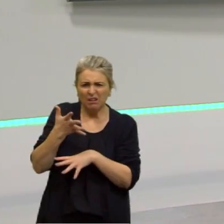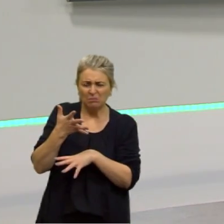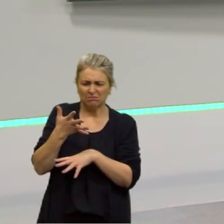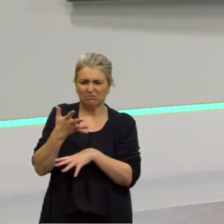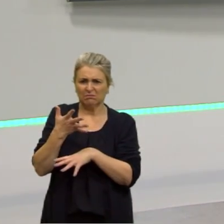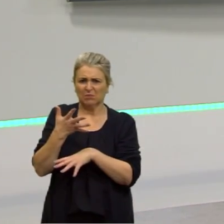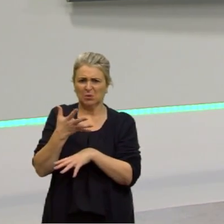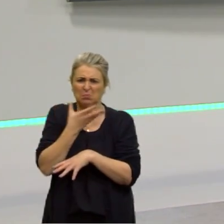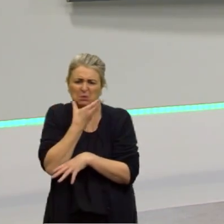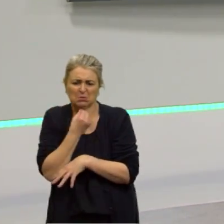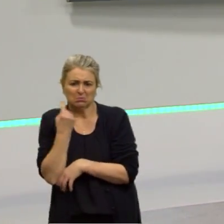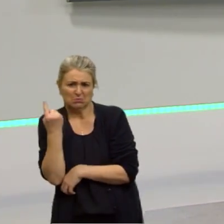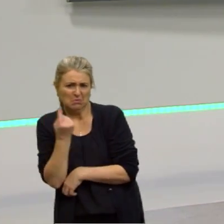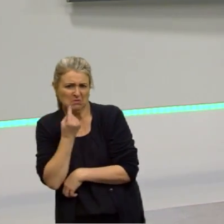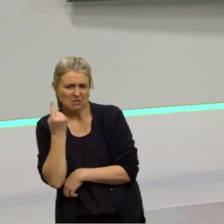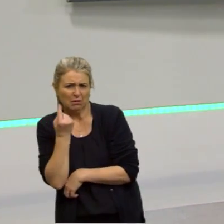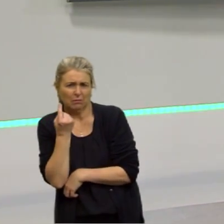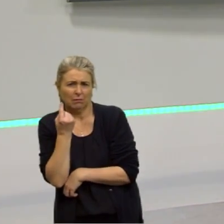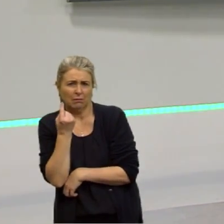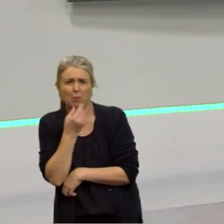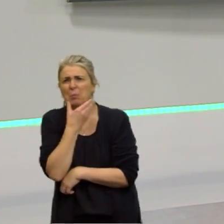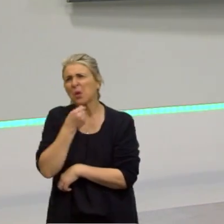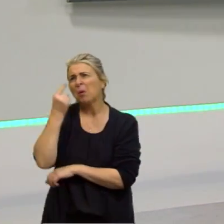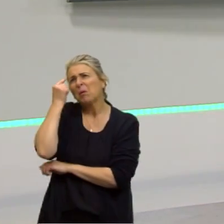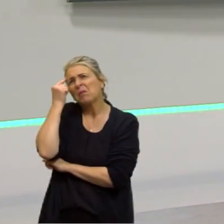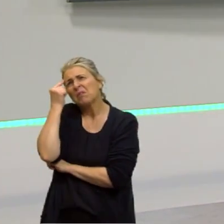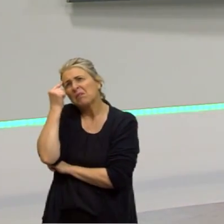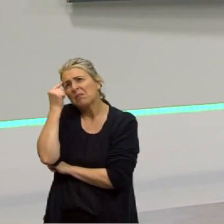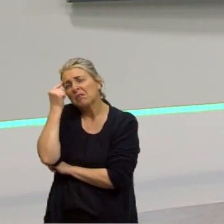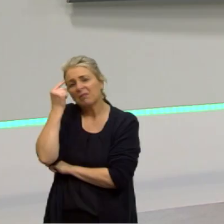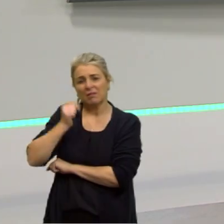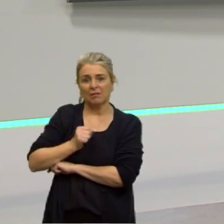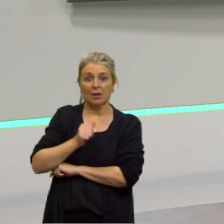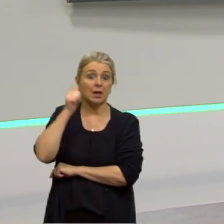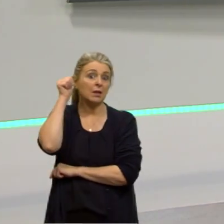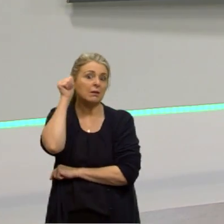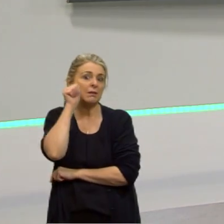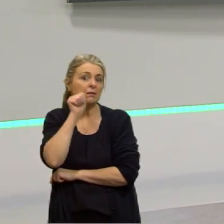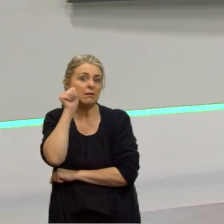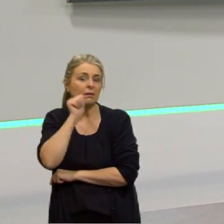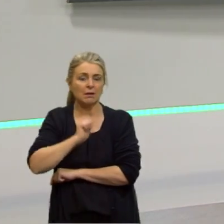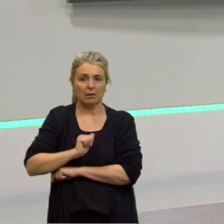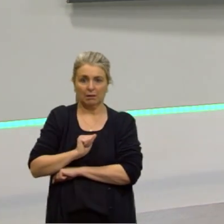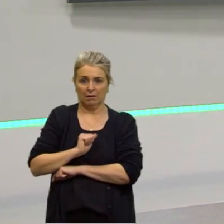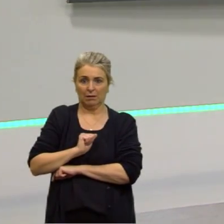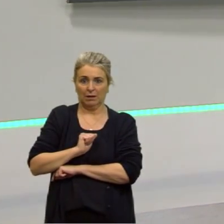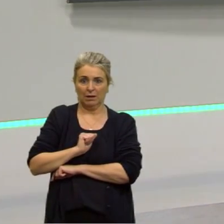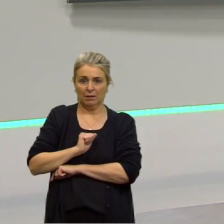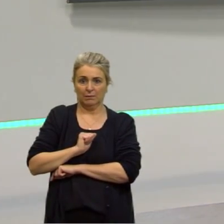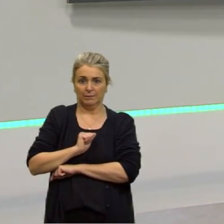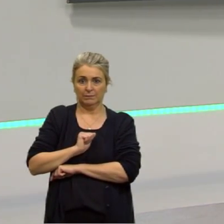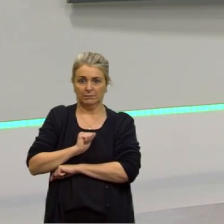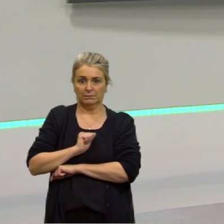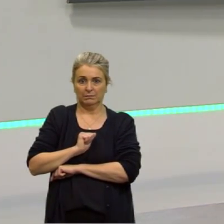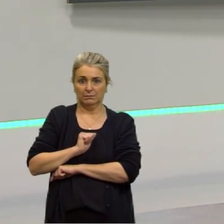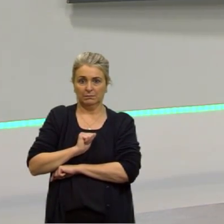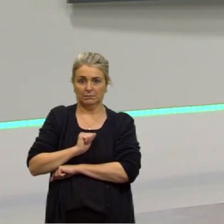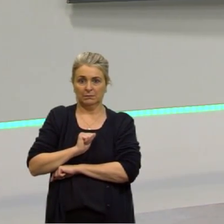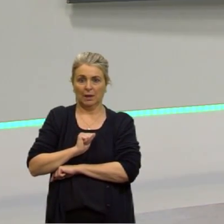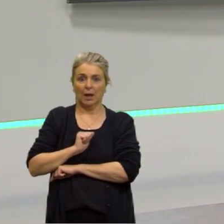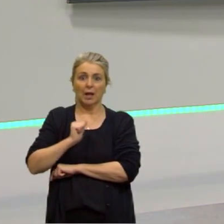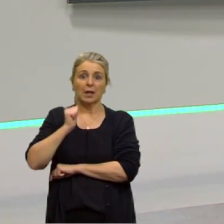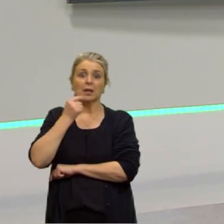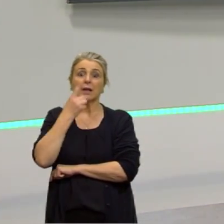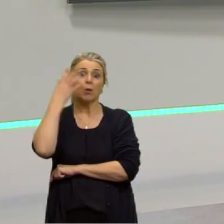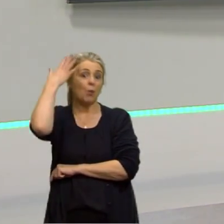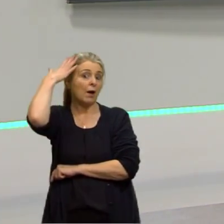solitário pensativo mulher eu posso dizer que ela é ruiva